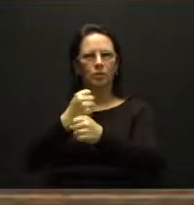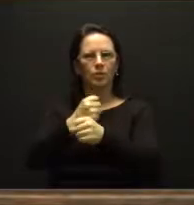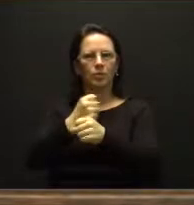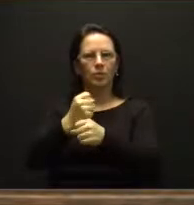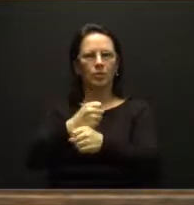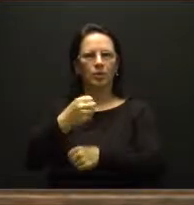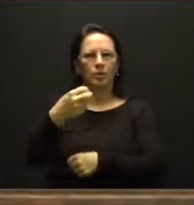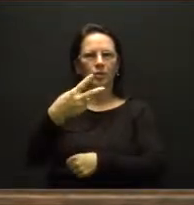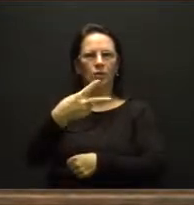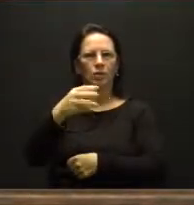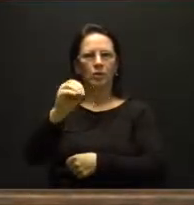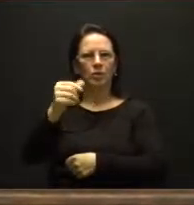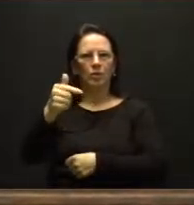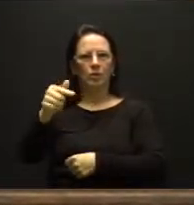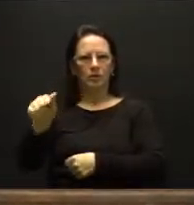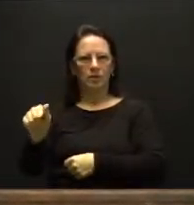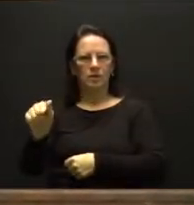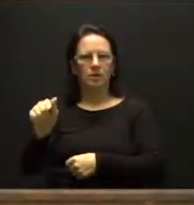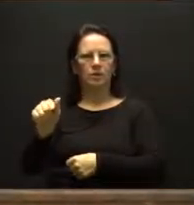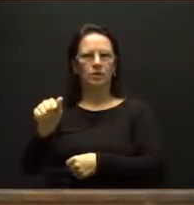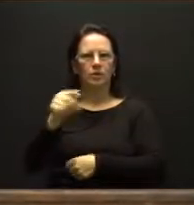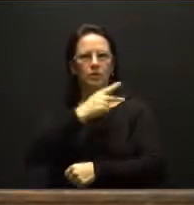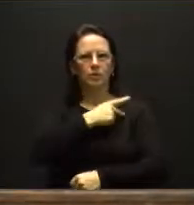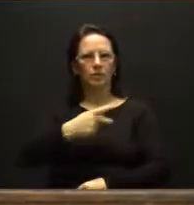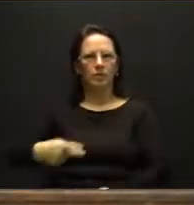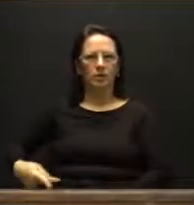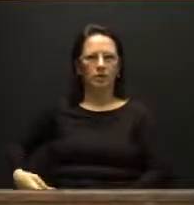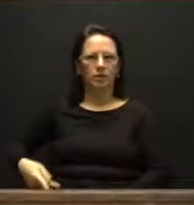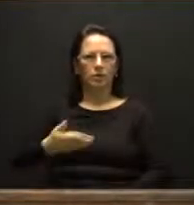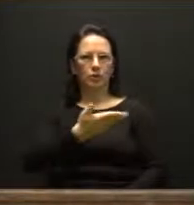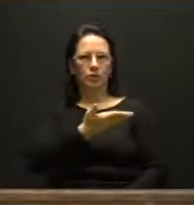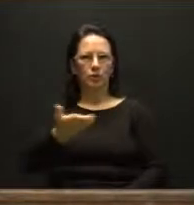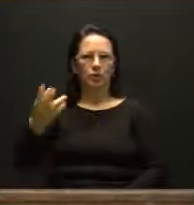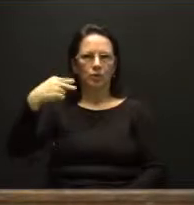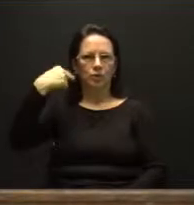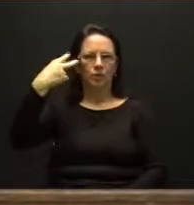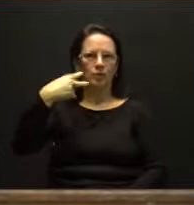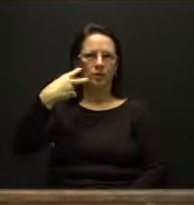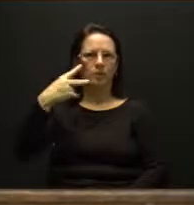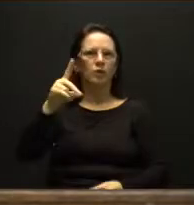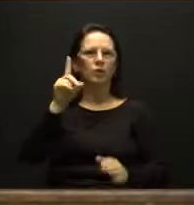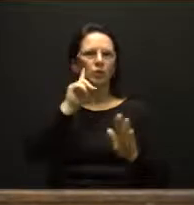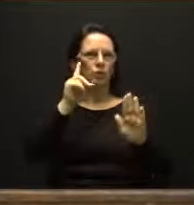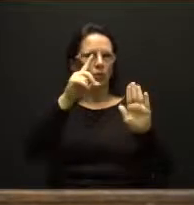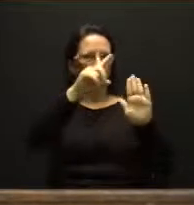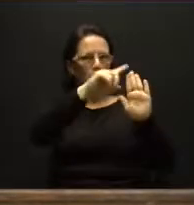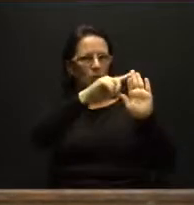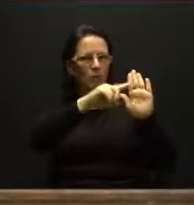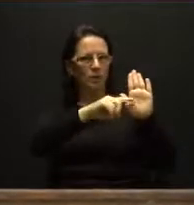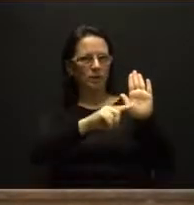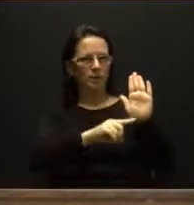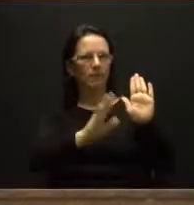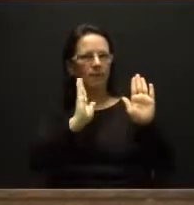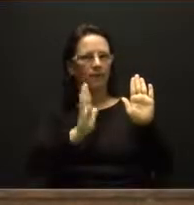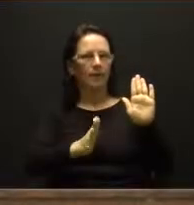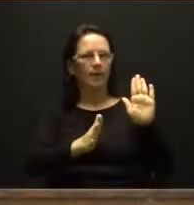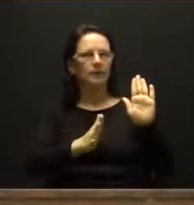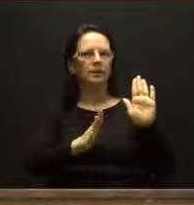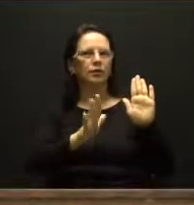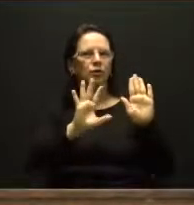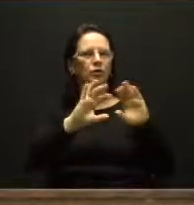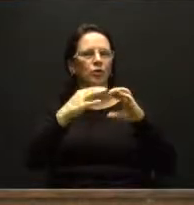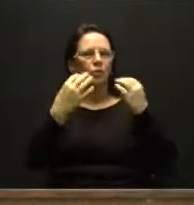esta presidência solicita aos senhores vereadores que a partir desta data passa a integrar a aludida comissão